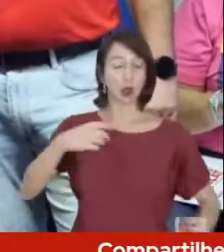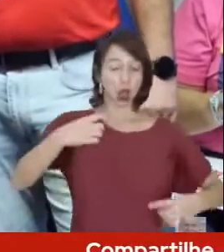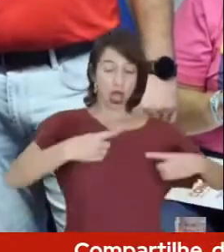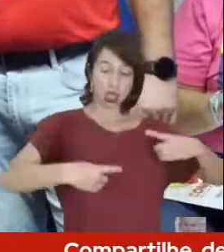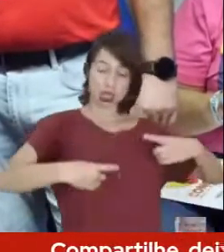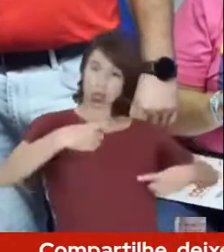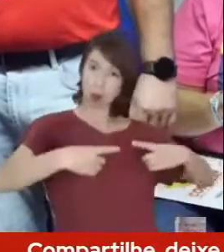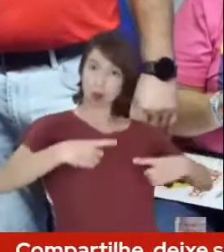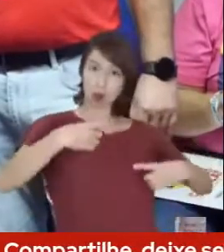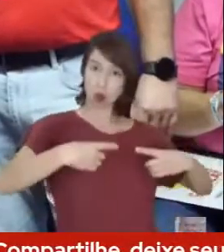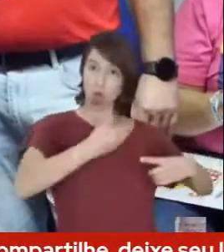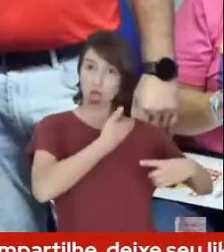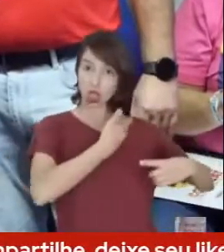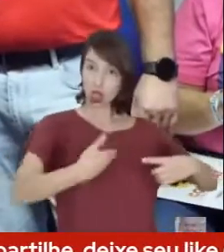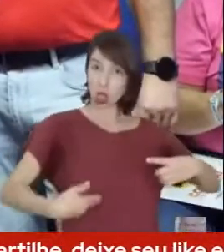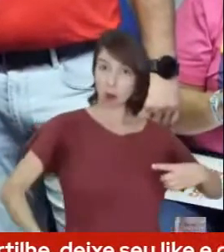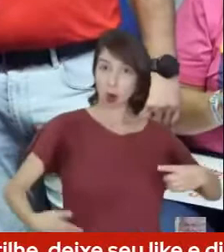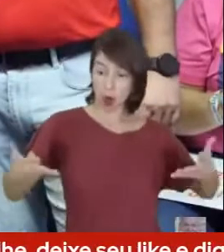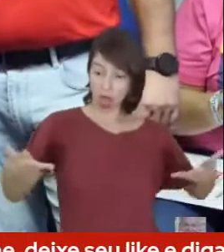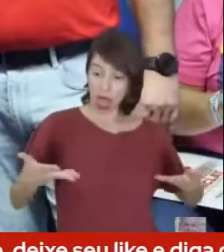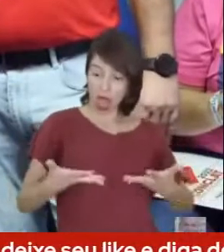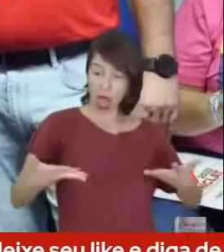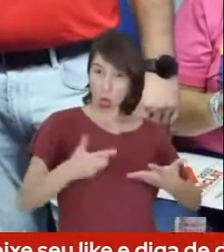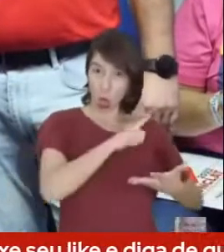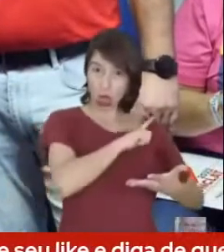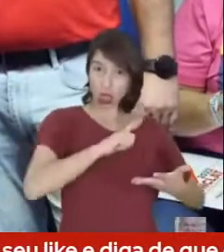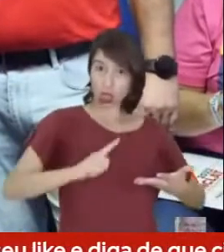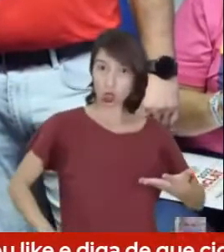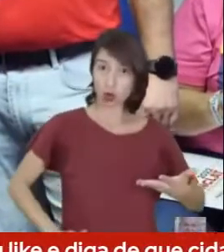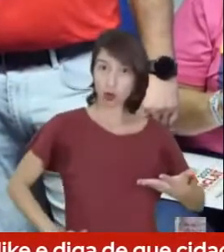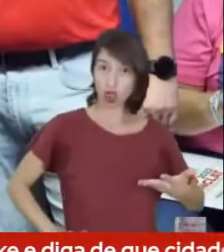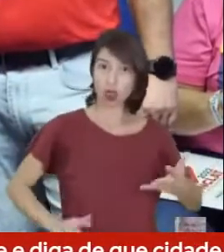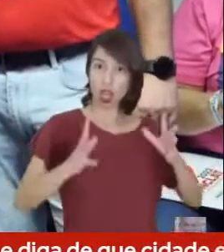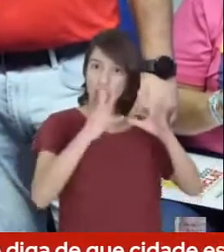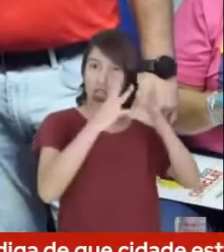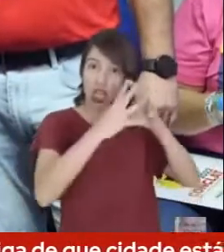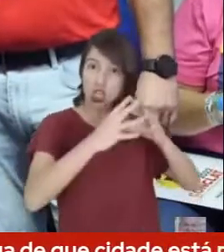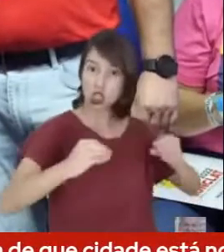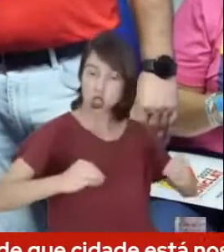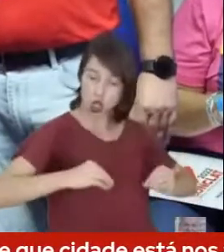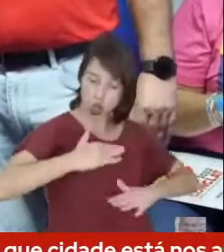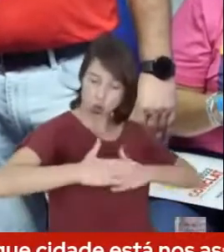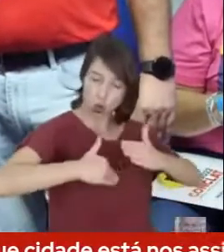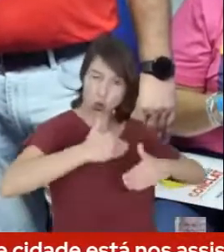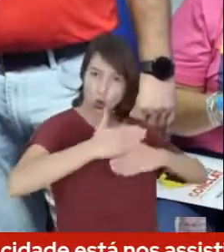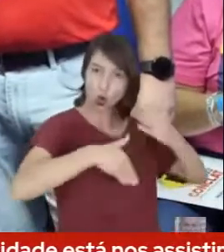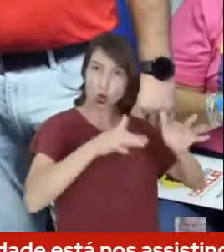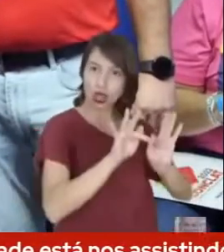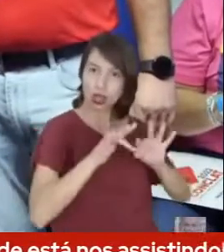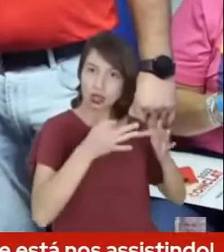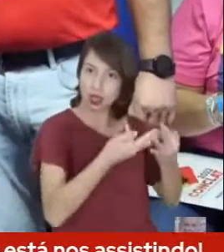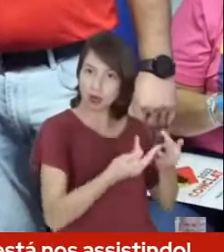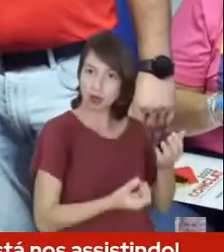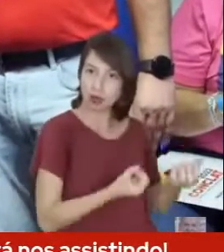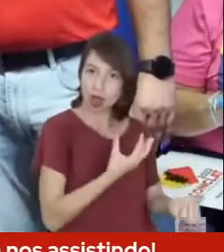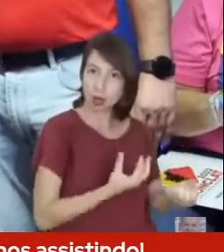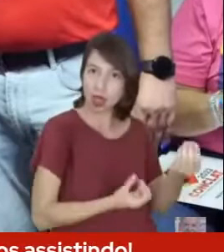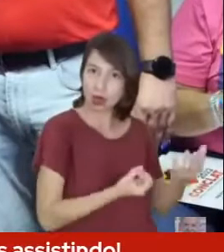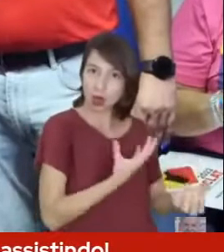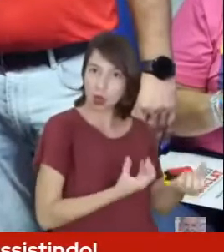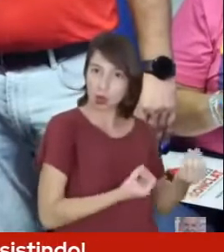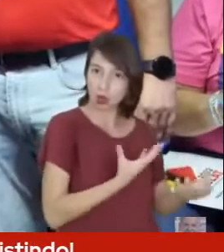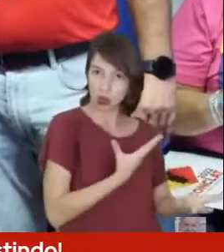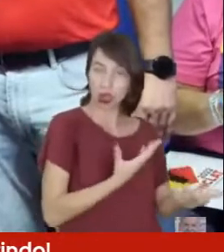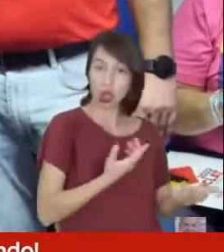presidente, desse desenvolvimento, porque nós estamos tendo dificuldade de garantir a segurança e a soberania